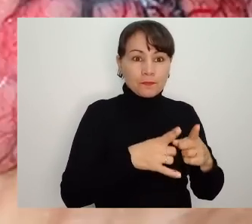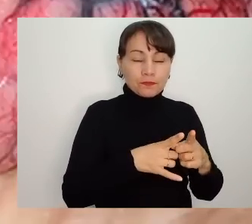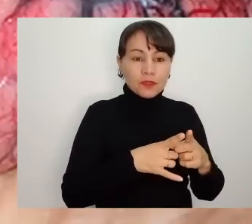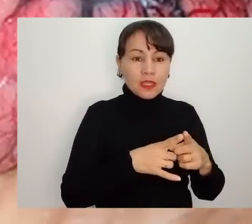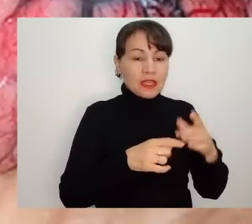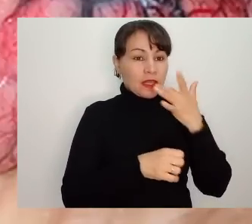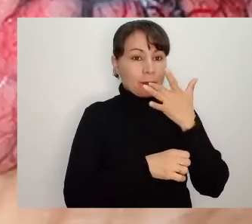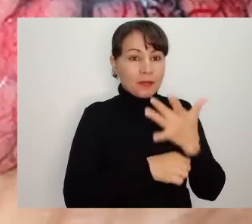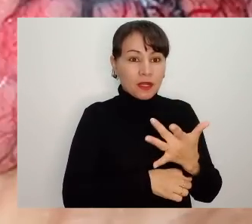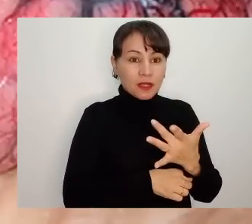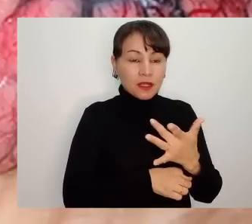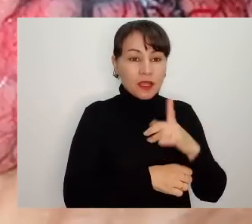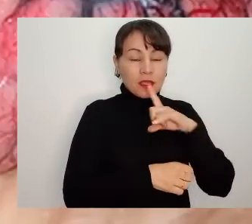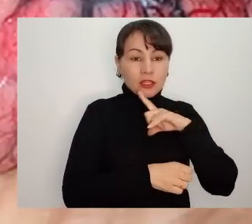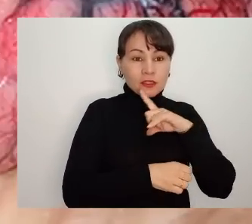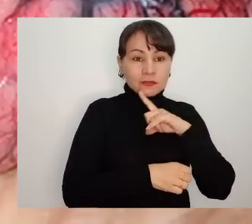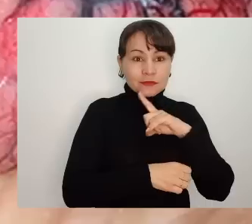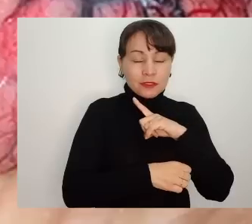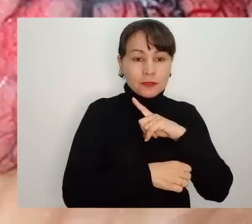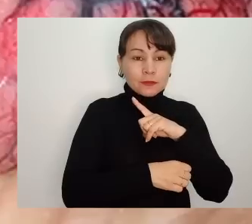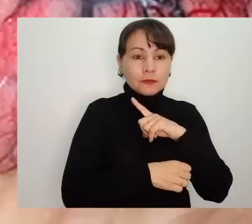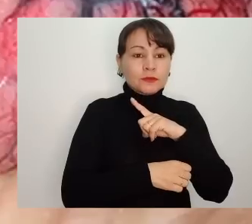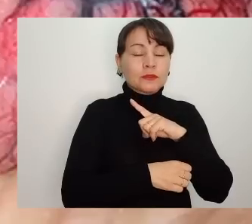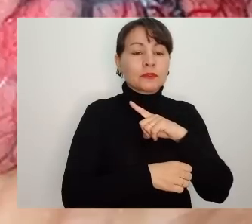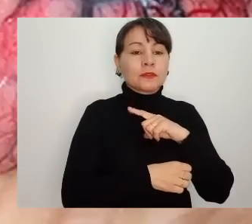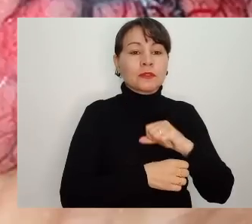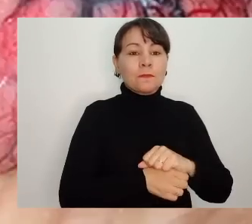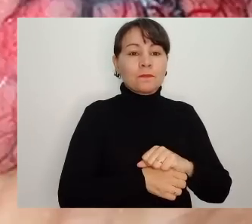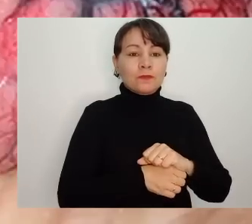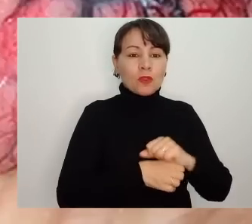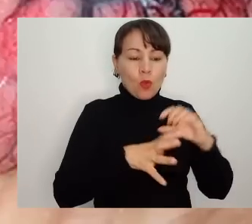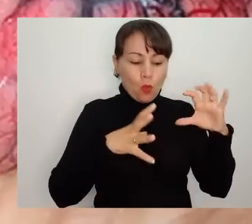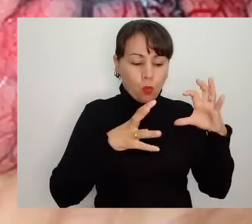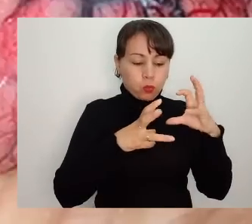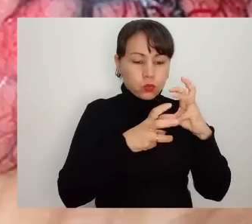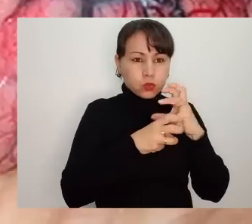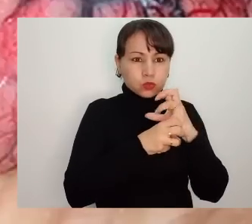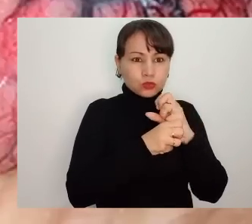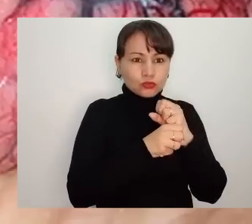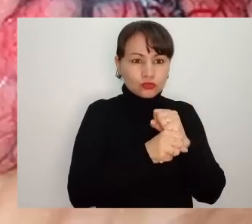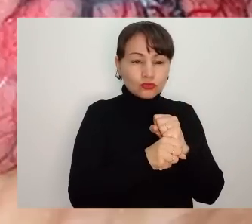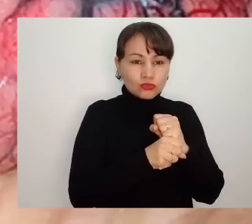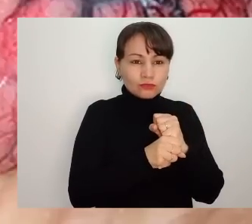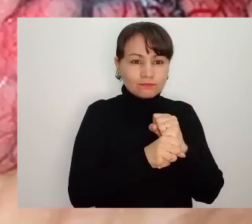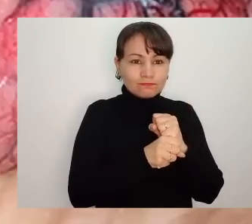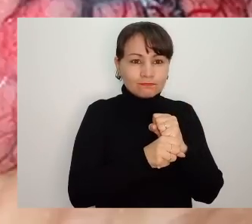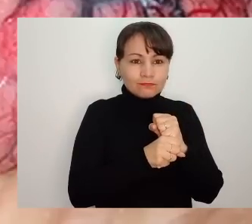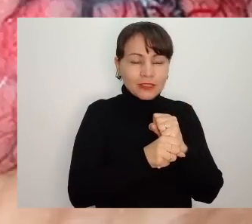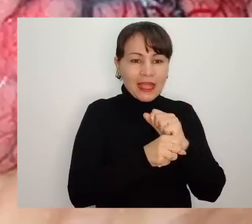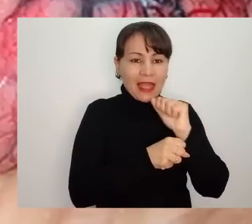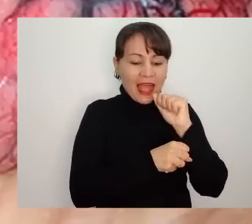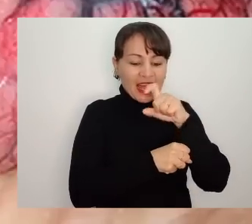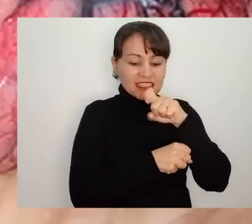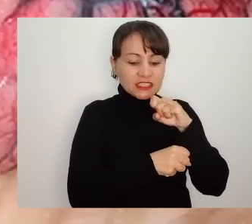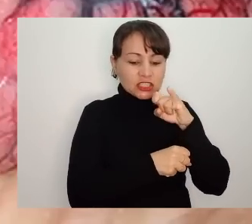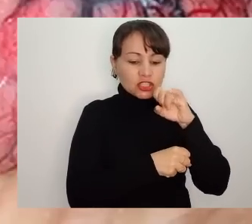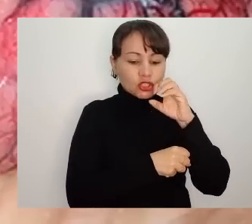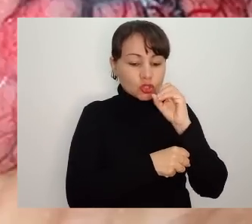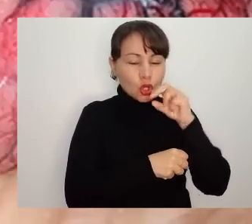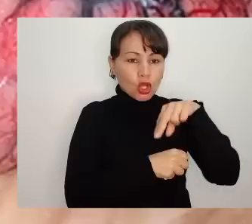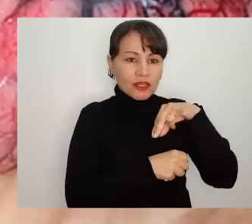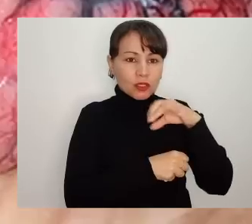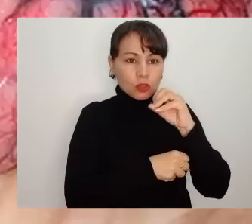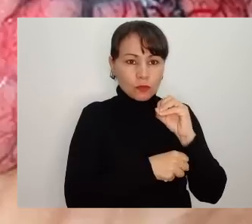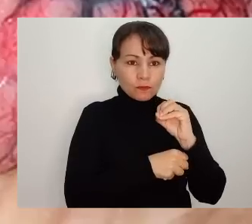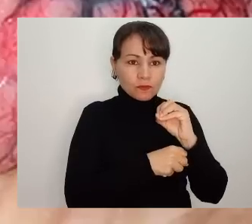E na substância branca, nós temos um aglomerado, um feixe de axônios